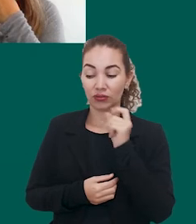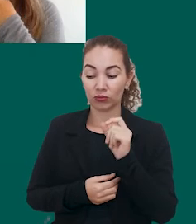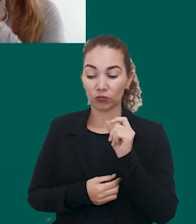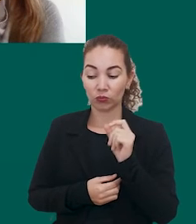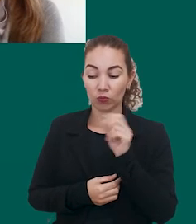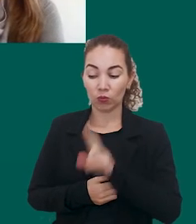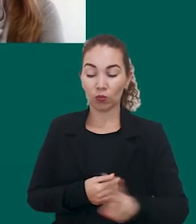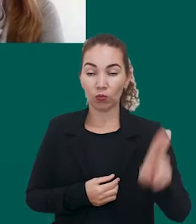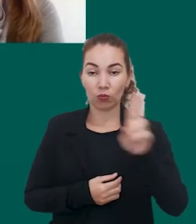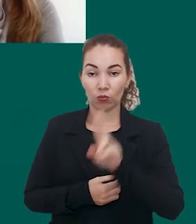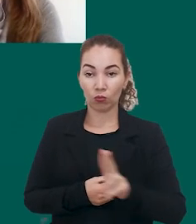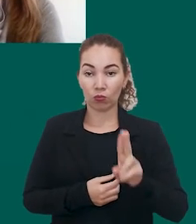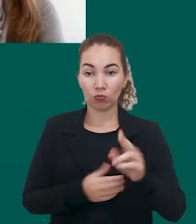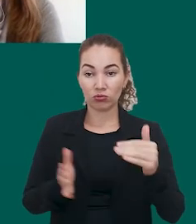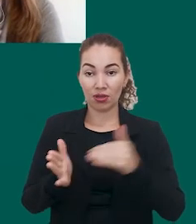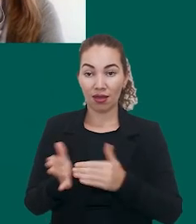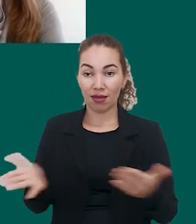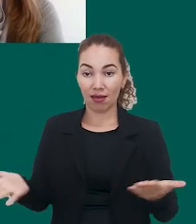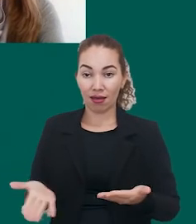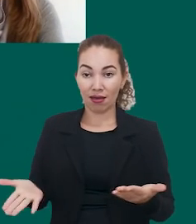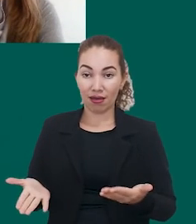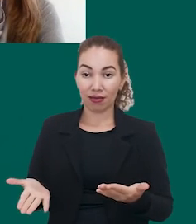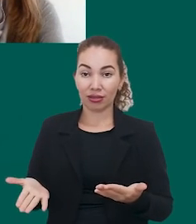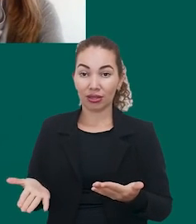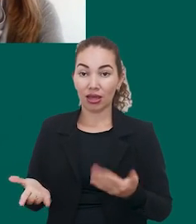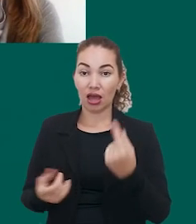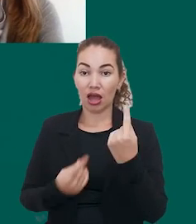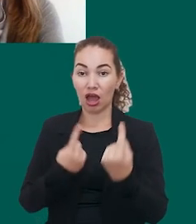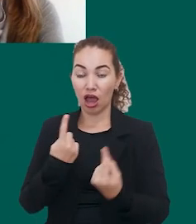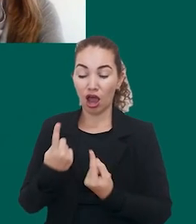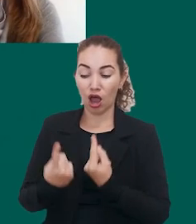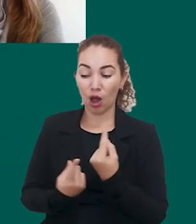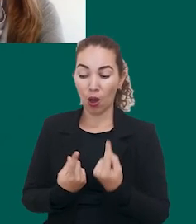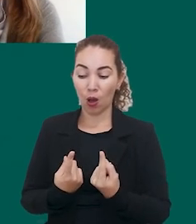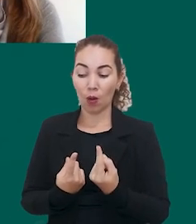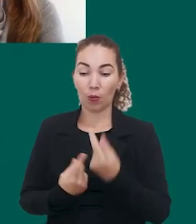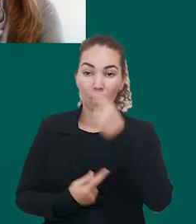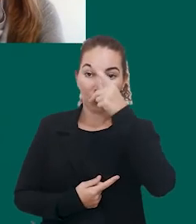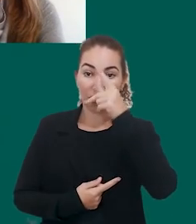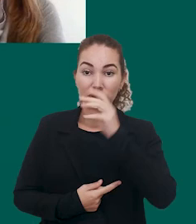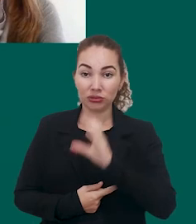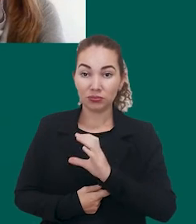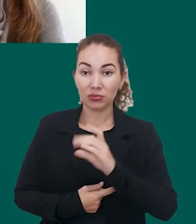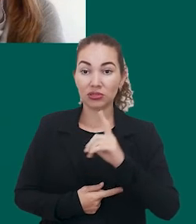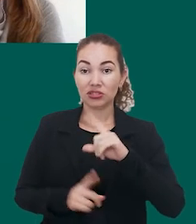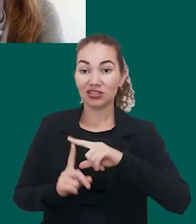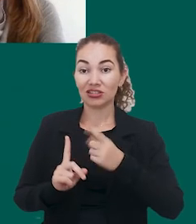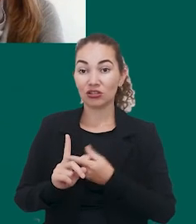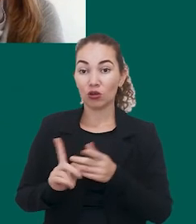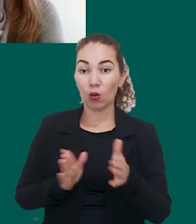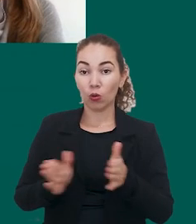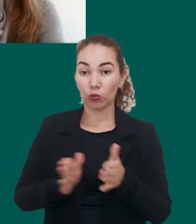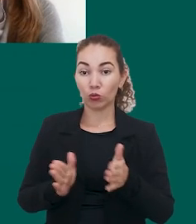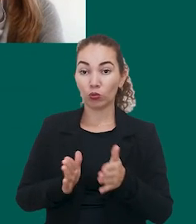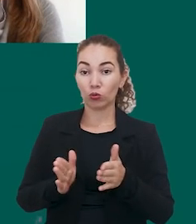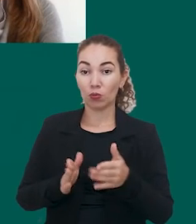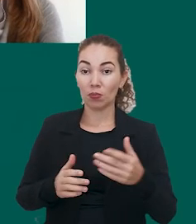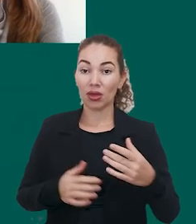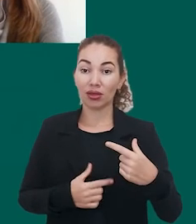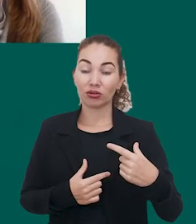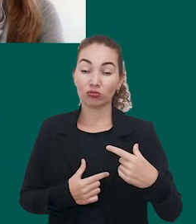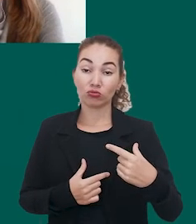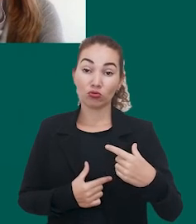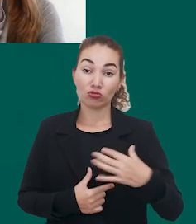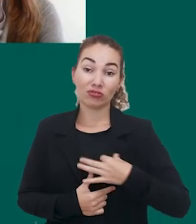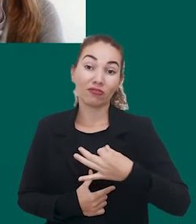o uso, até aqui, né, eventualmente, algumas pacientes ficaram gestantes durante o processo de voluntariado,